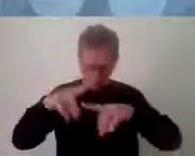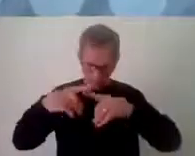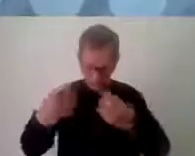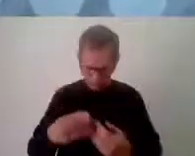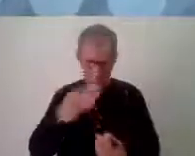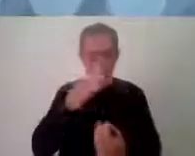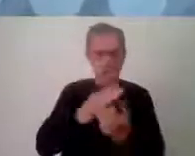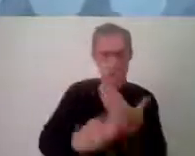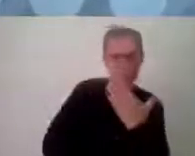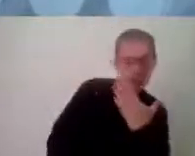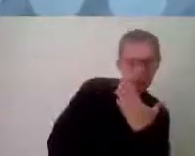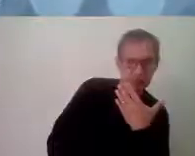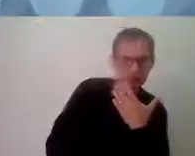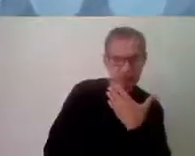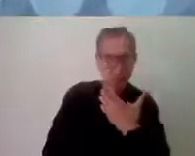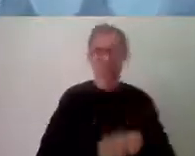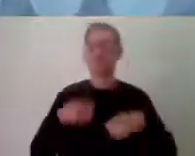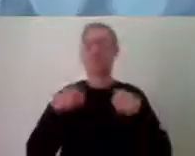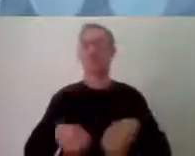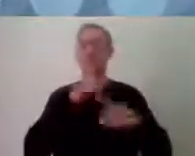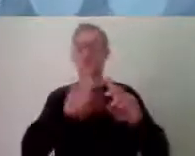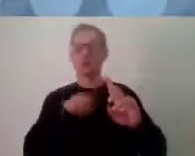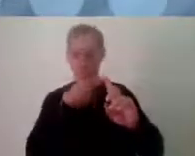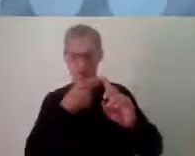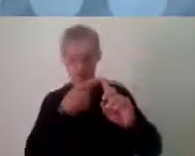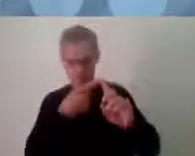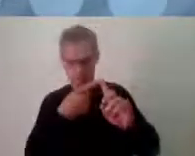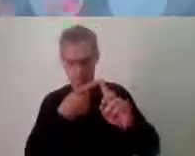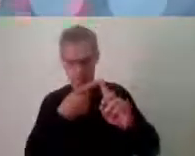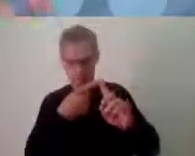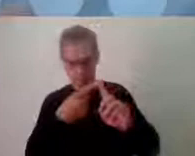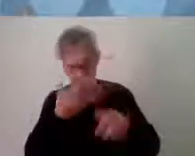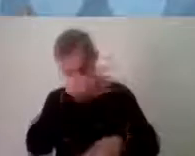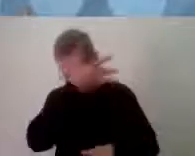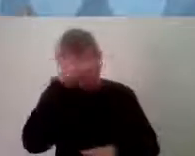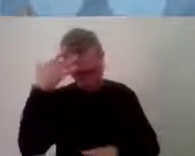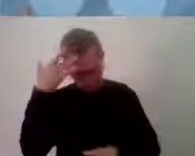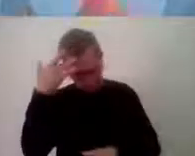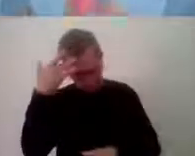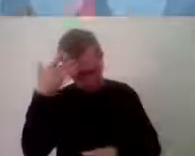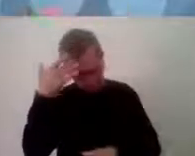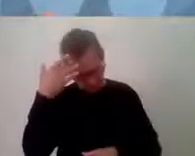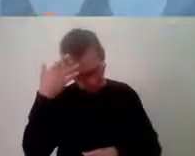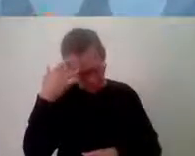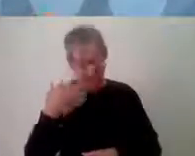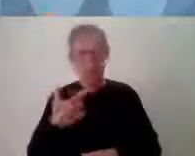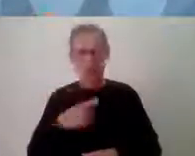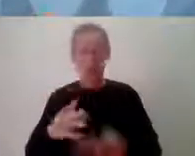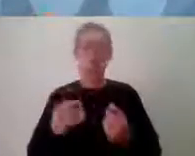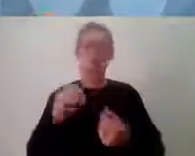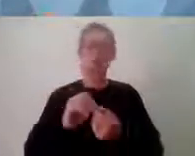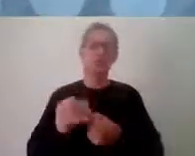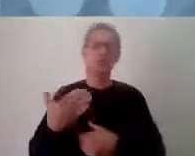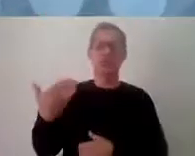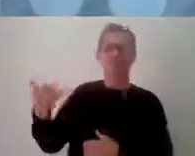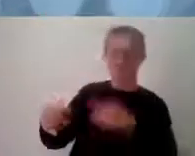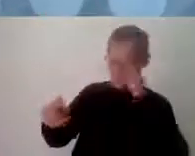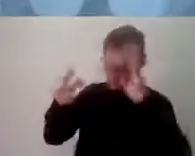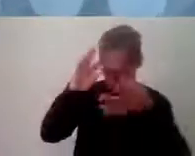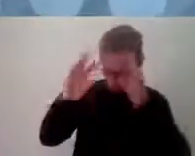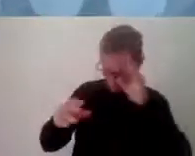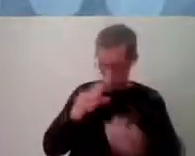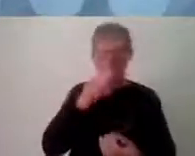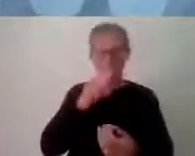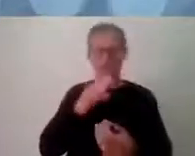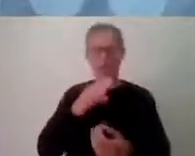Eles surgiram de uma necessidade. O homem estava lá, ele não tinha muito o que fazer antigamente, né? Então ele estava lá pensando e aí